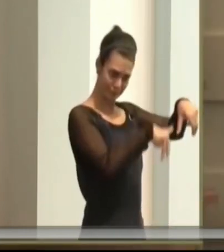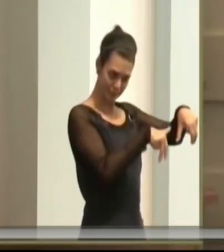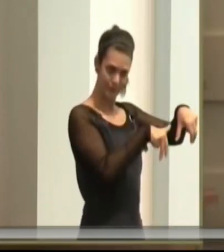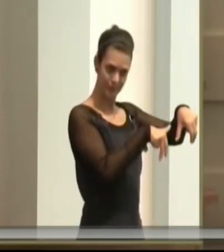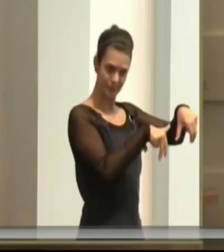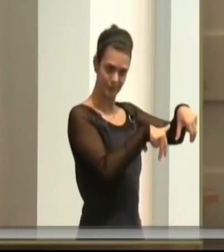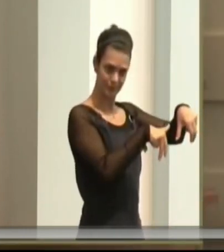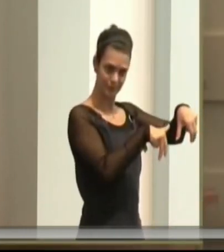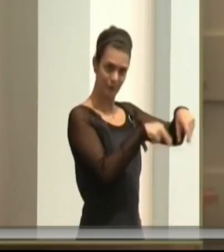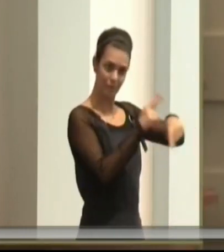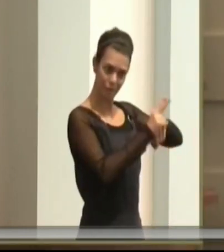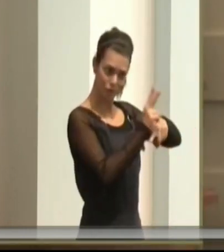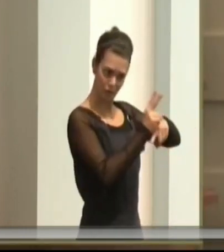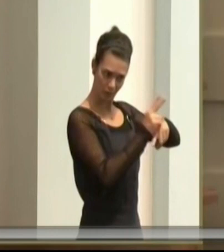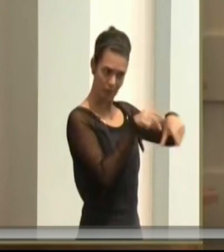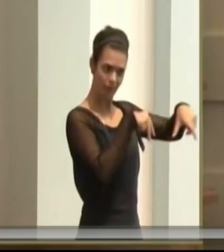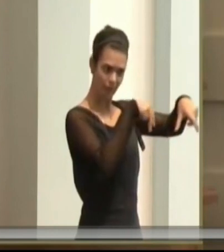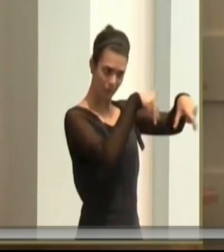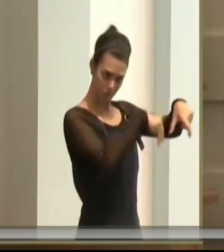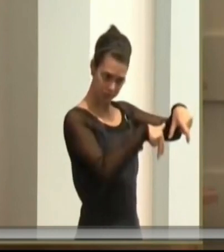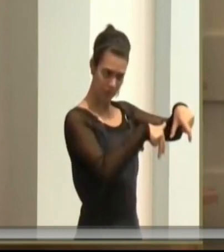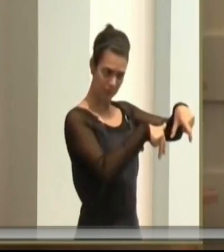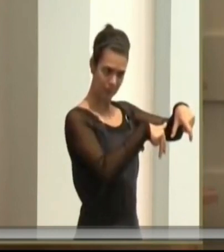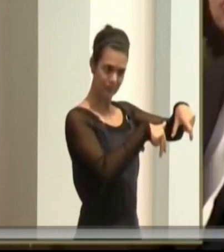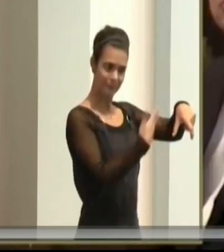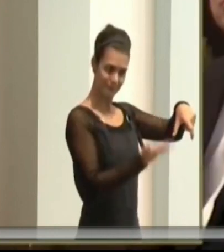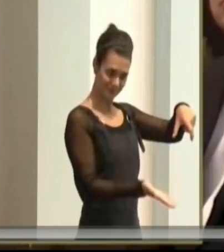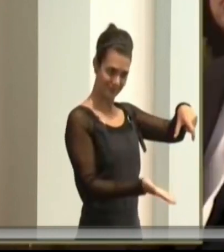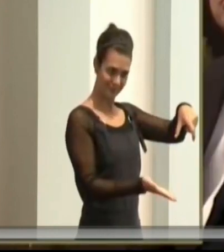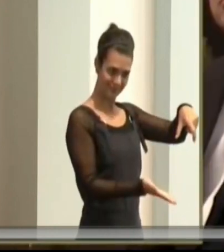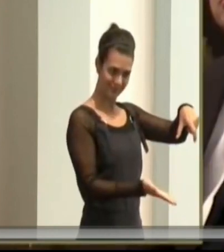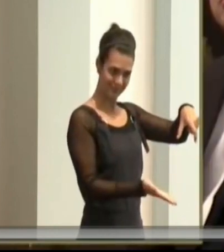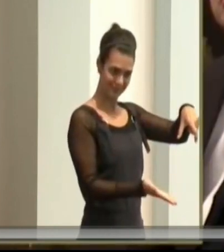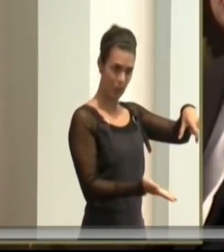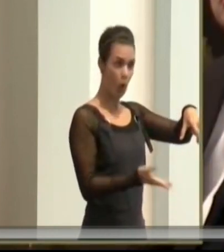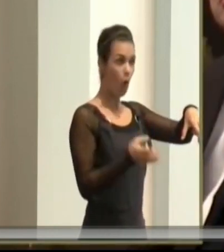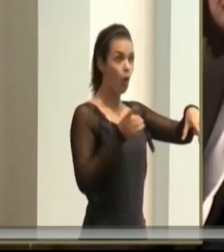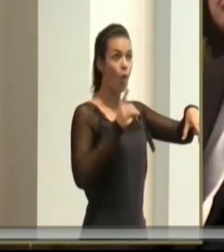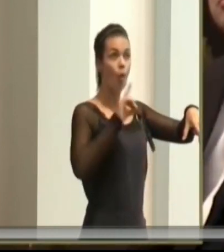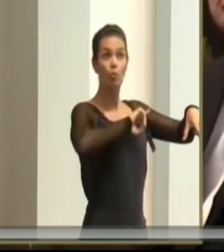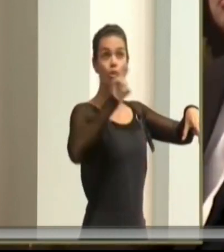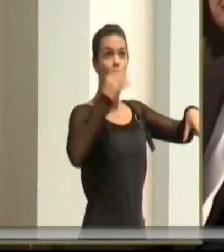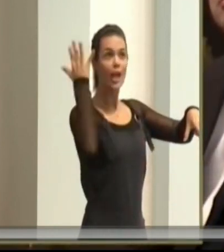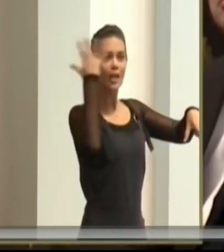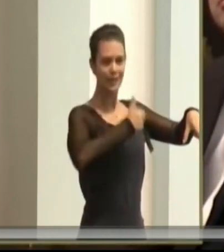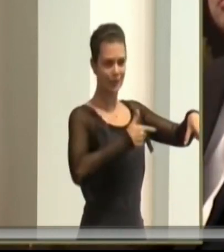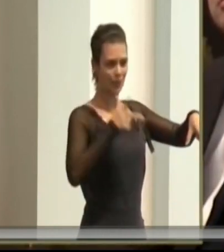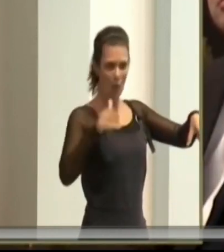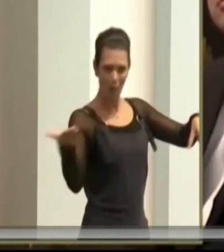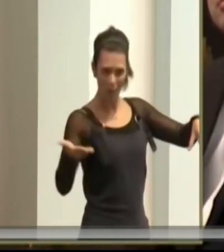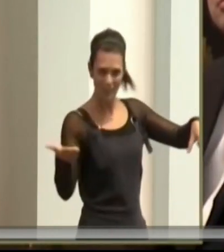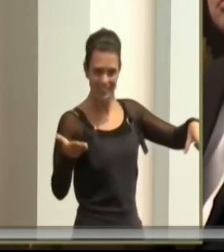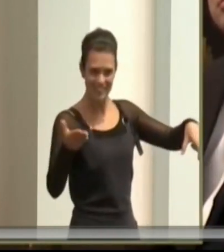lindo, em que aqueles que acordaram hoje puderam lembrar e saber desse tempo,